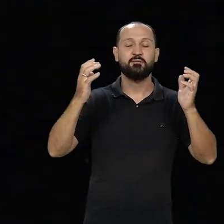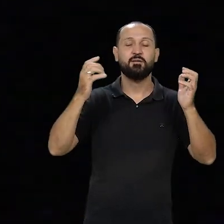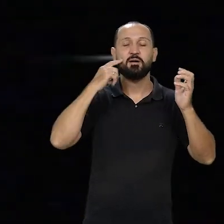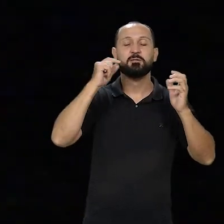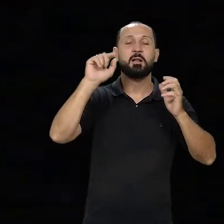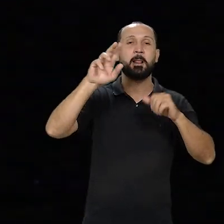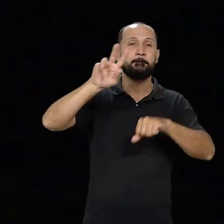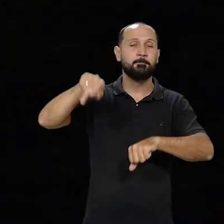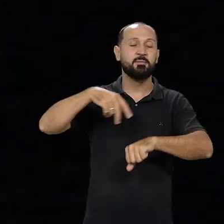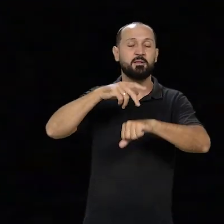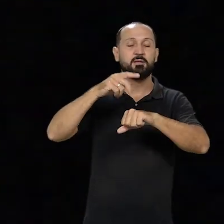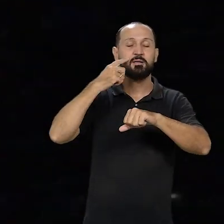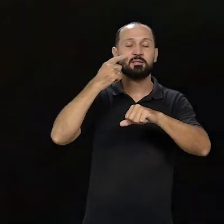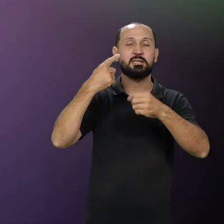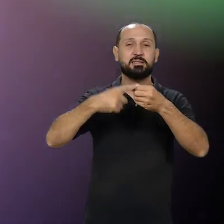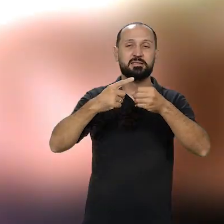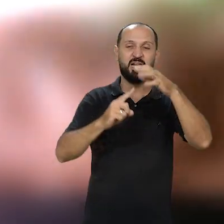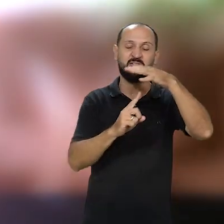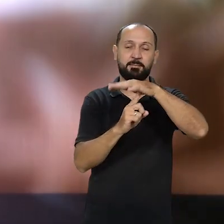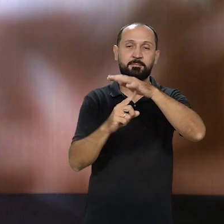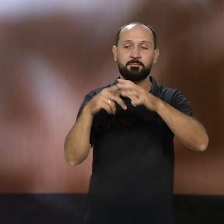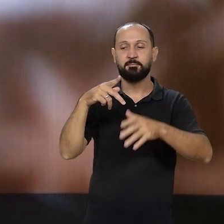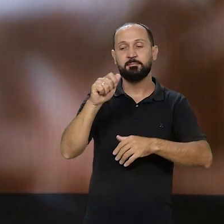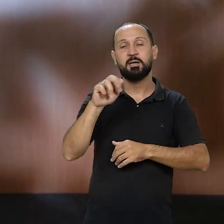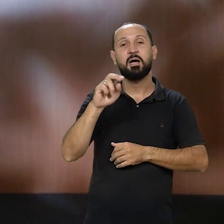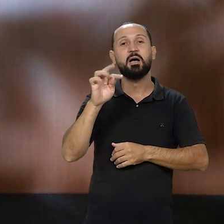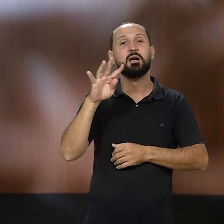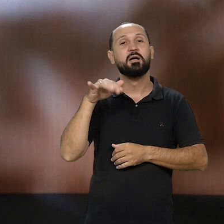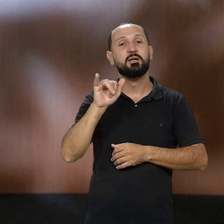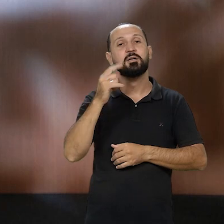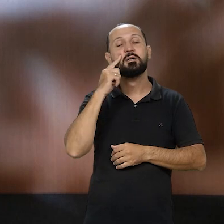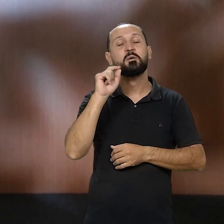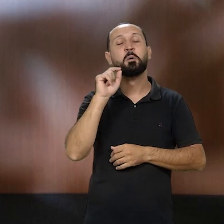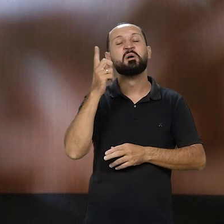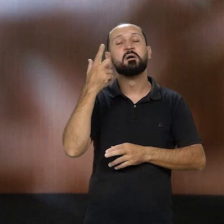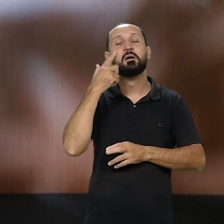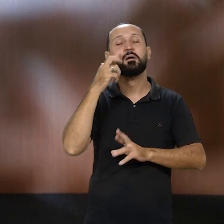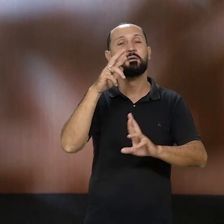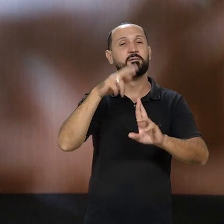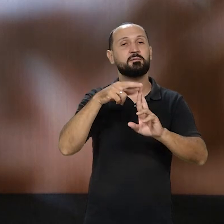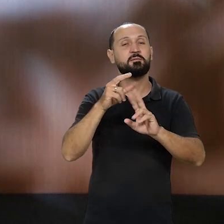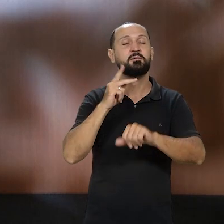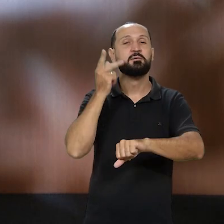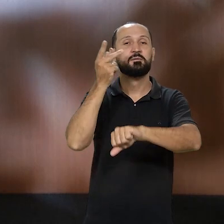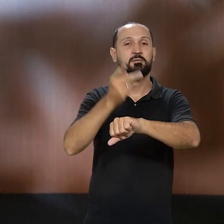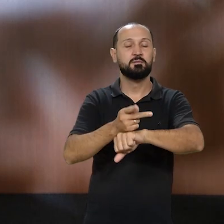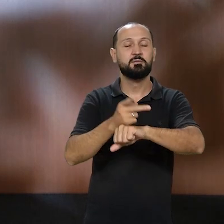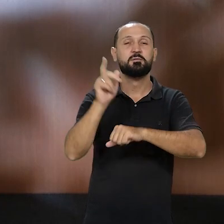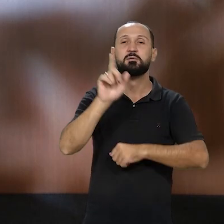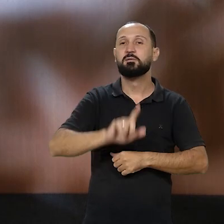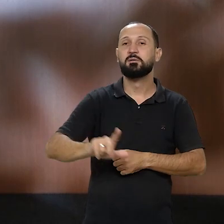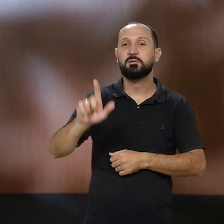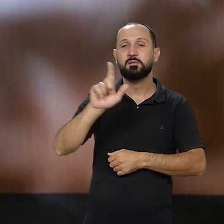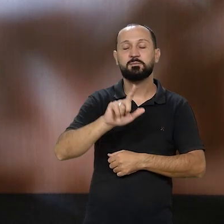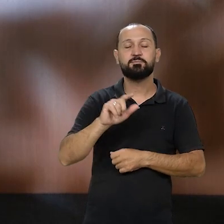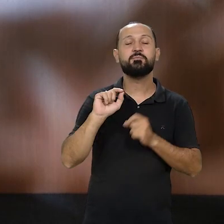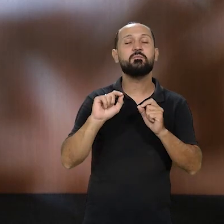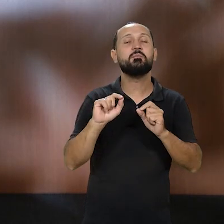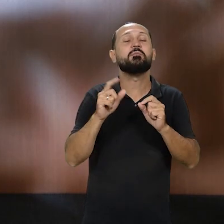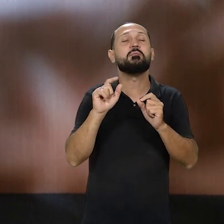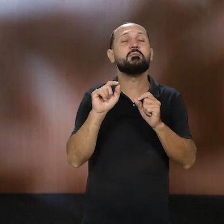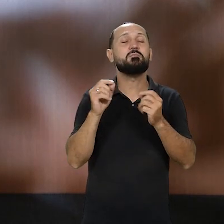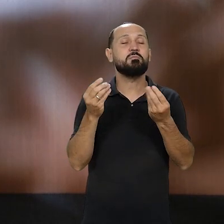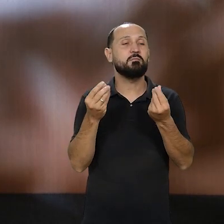Internacional de Paraty, que é a Flip. Qual que é, né, a representatividade desse prêmio para o universo literário e a respeito